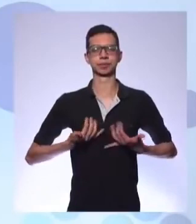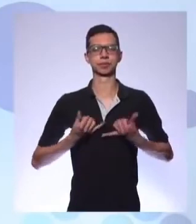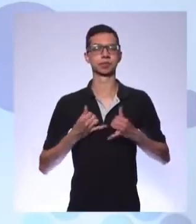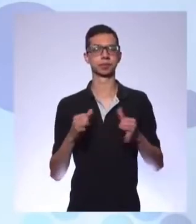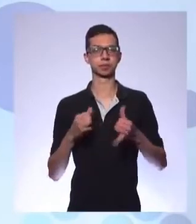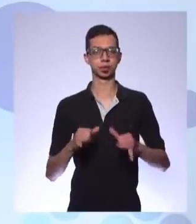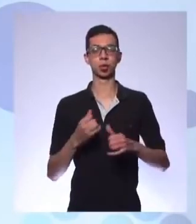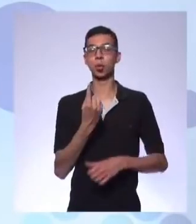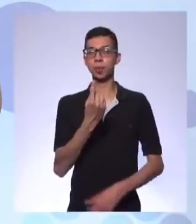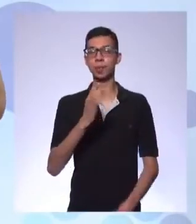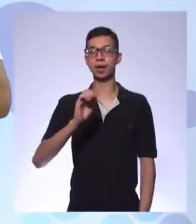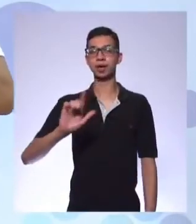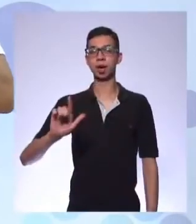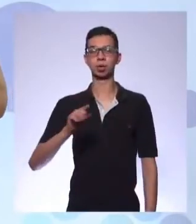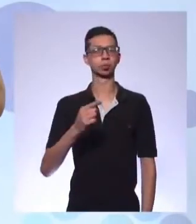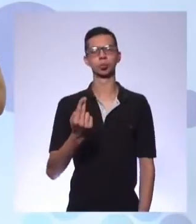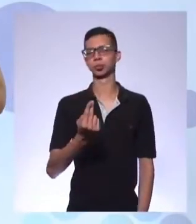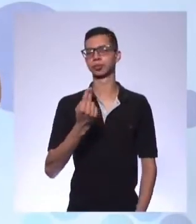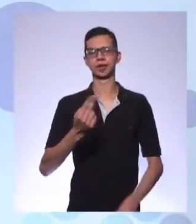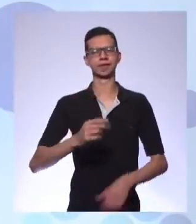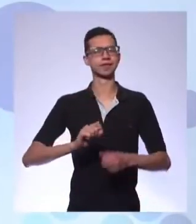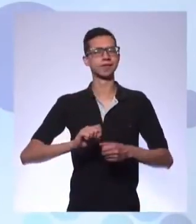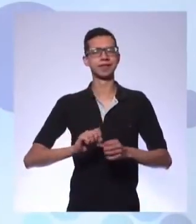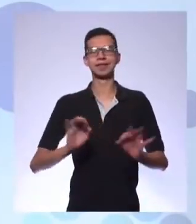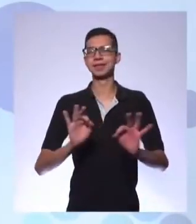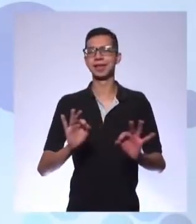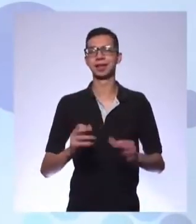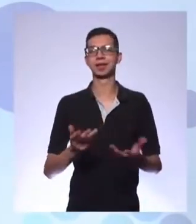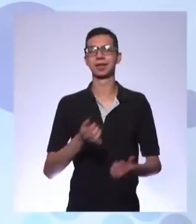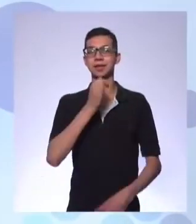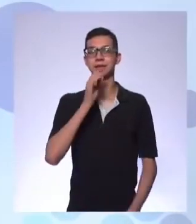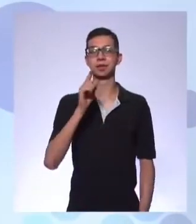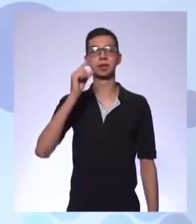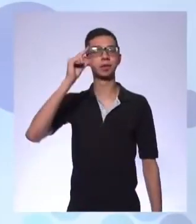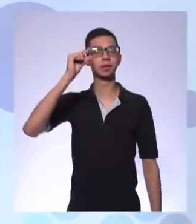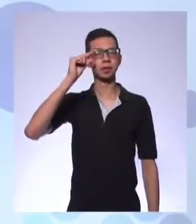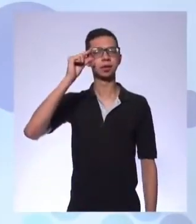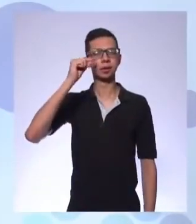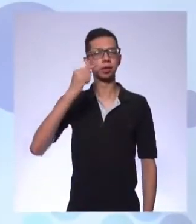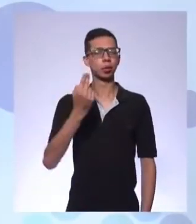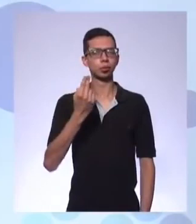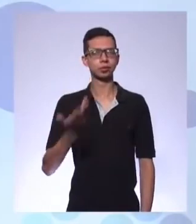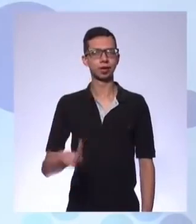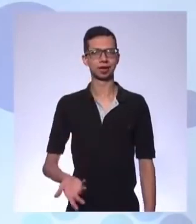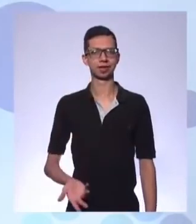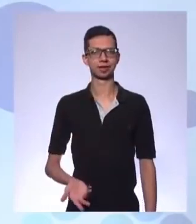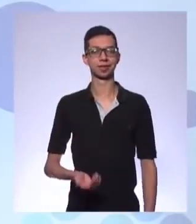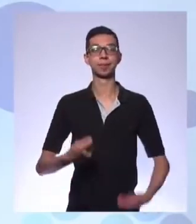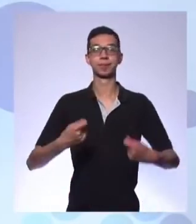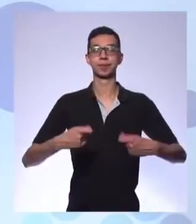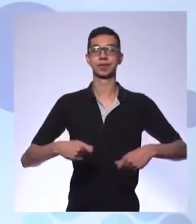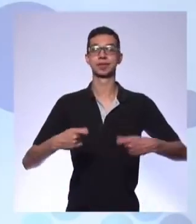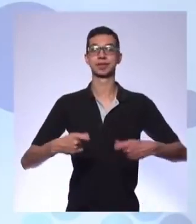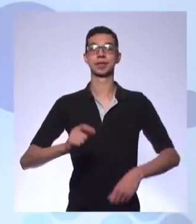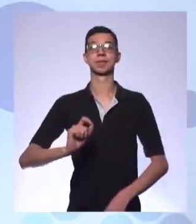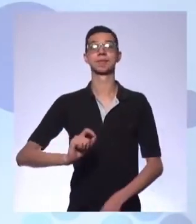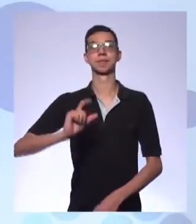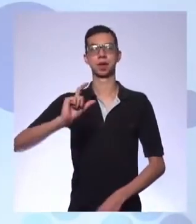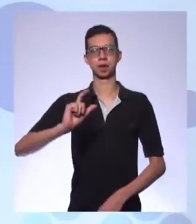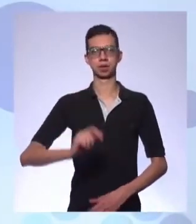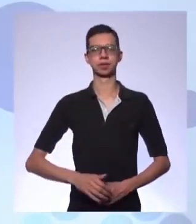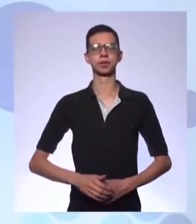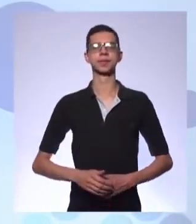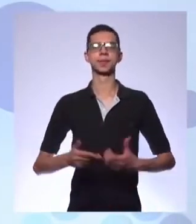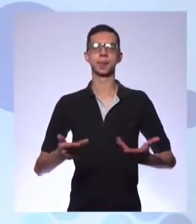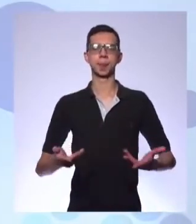para você fazer nada. Não dá para você, não dá nem para você dar uma piscada de olho, entendeu? Tem que ser muito mais que isso. Então, geralmente, o